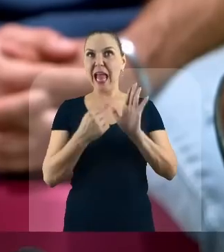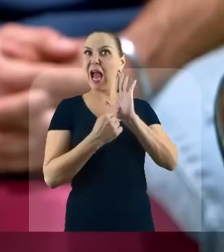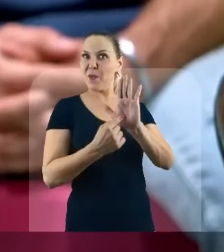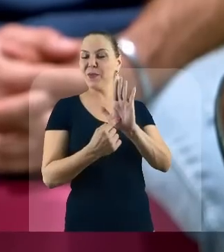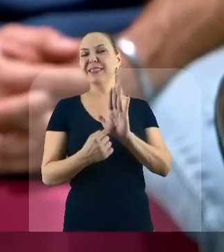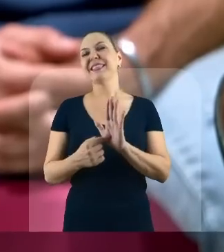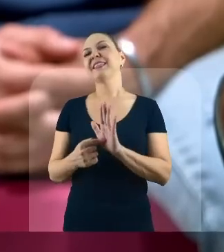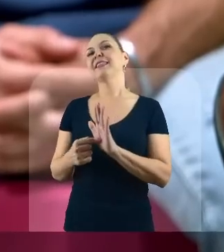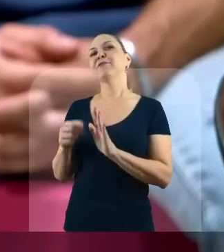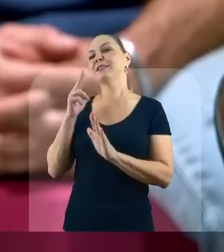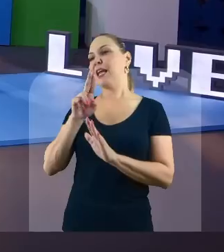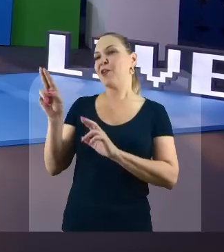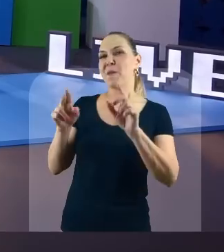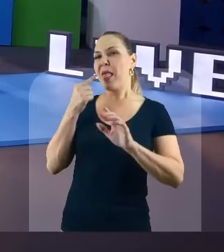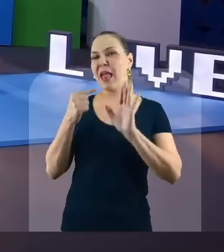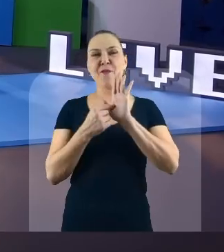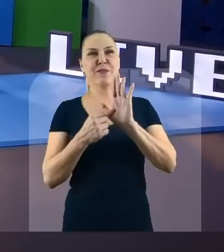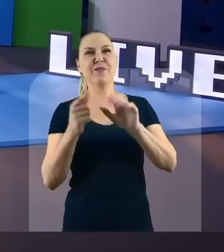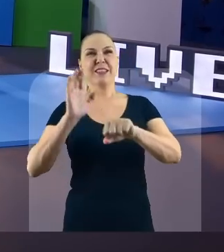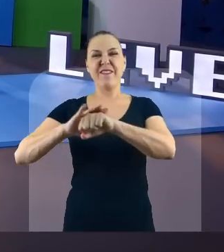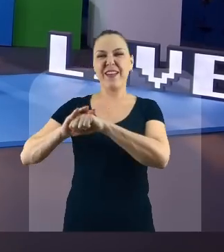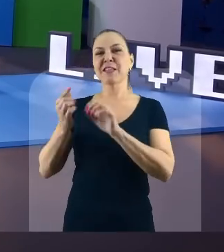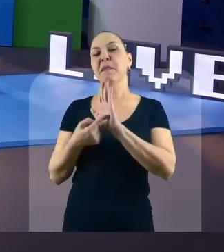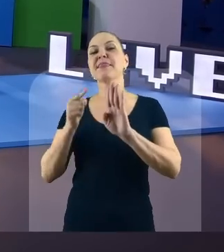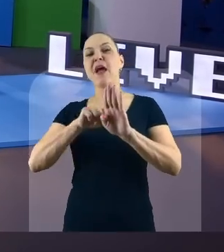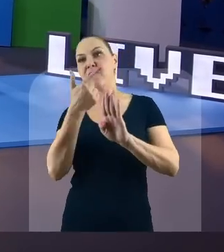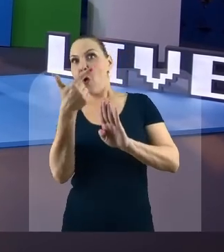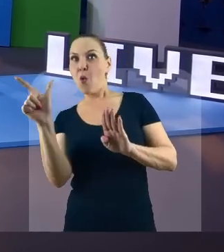Acuse-o, chame-os do que você é e acuse-os do que você faça, né?